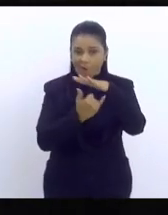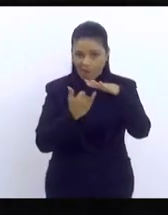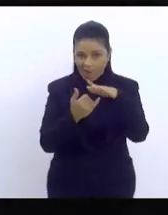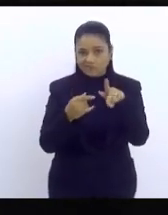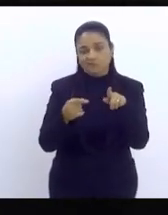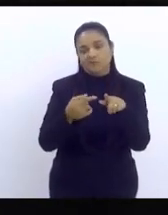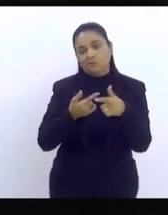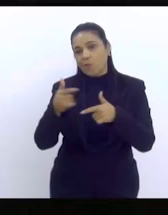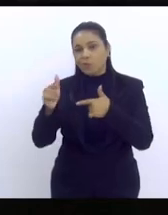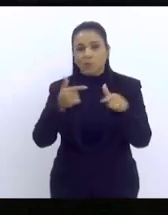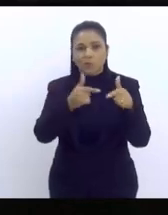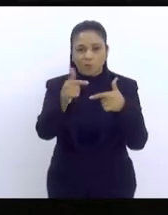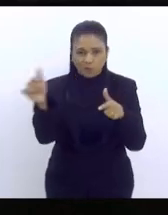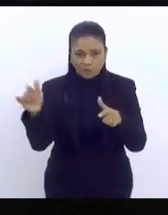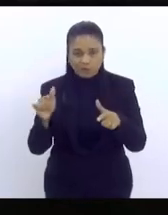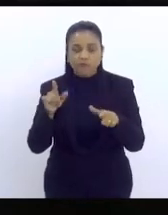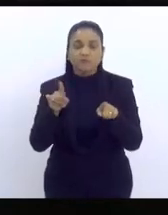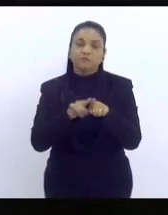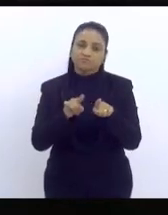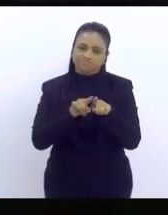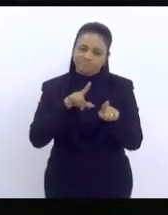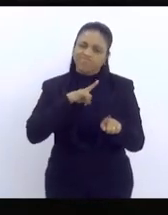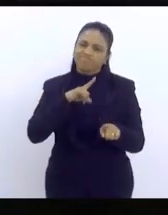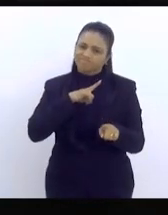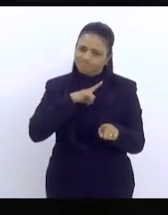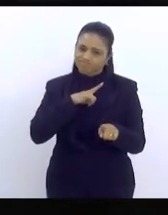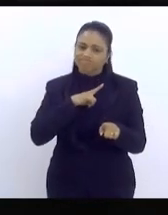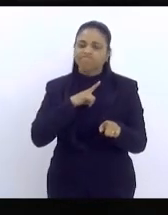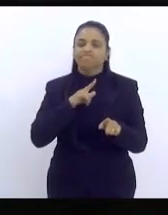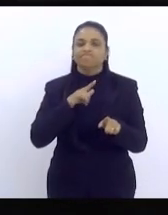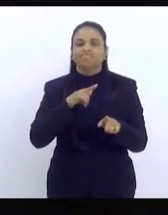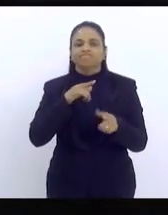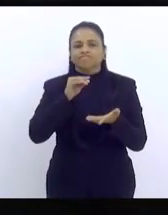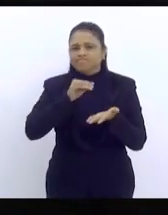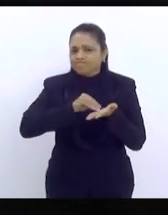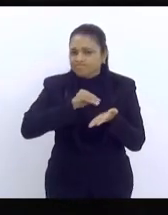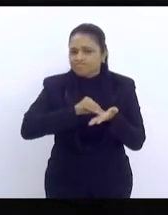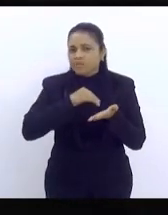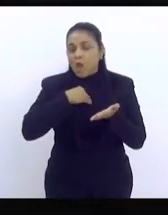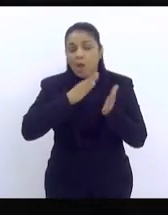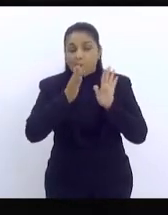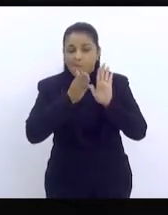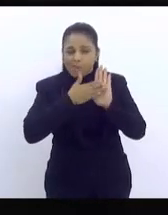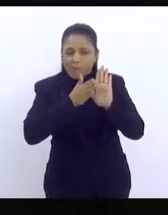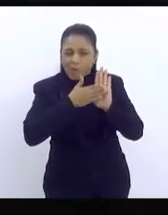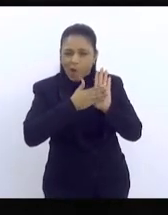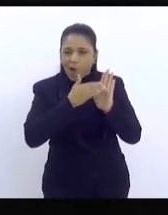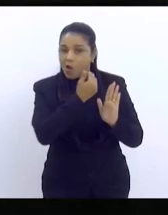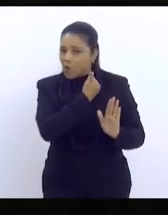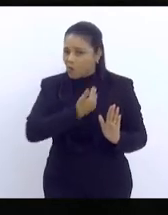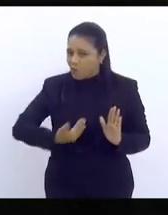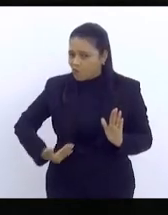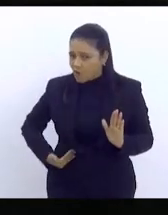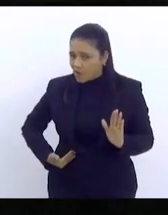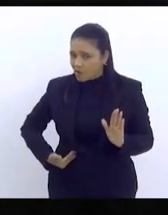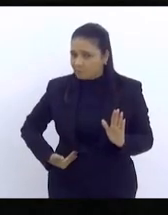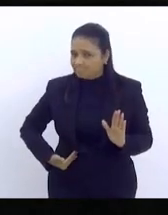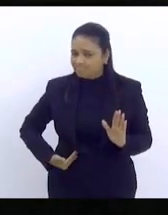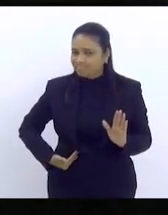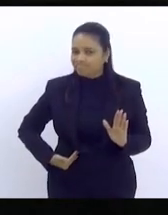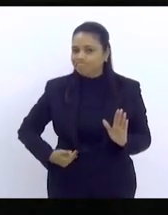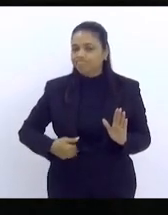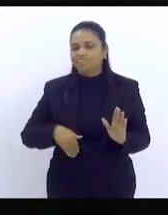mas ainda temos algo a fazer porque a proposta formalizada do governo ela não